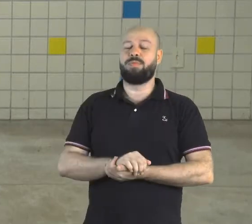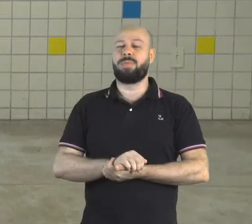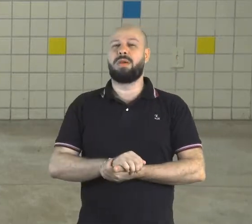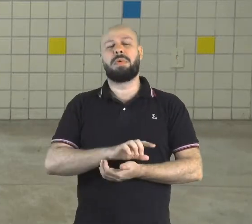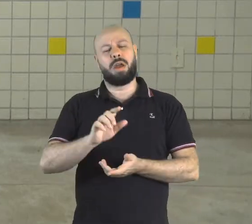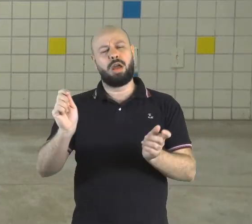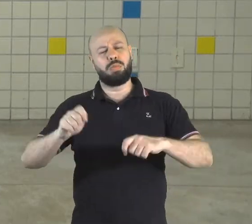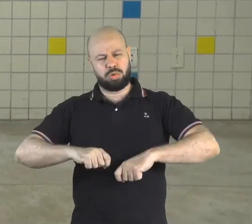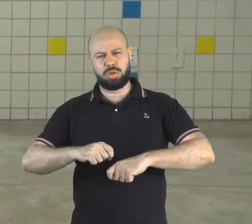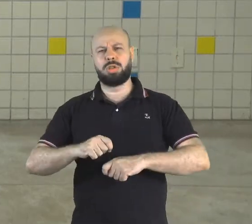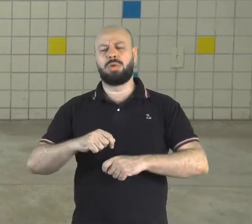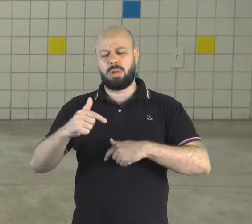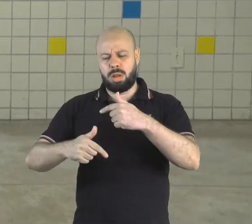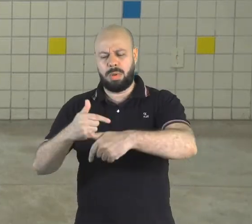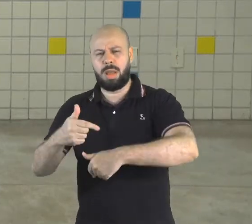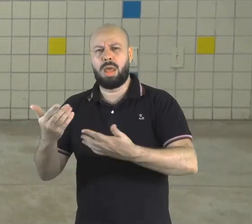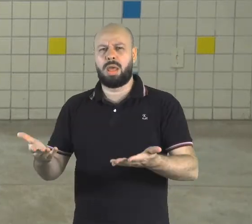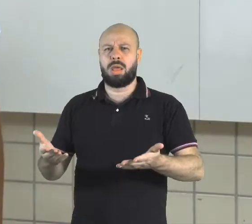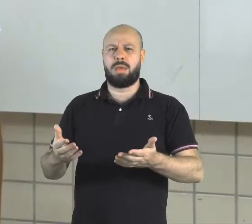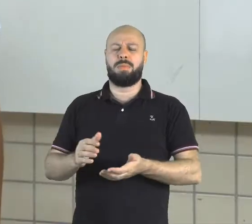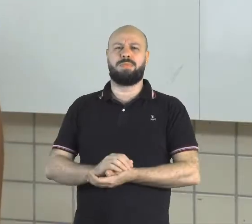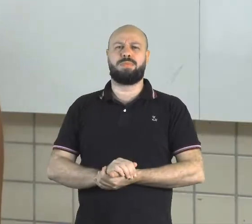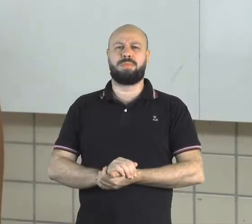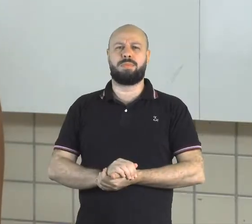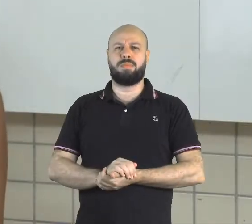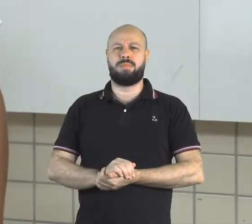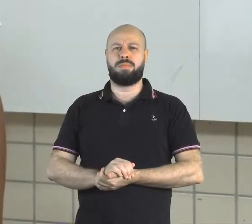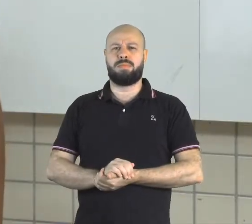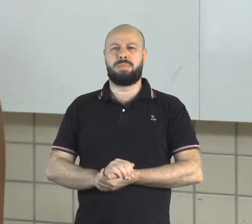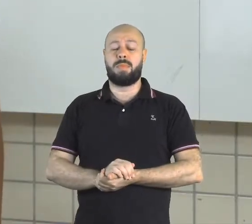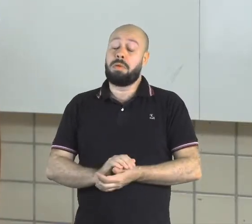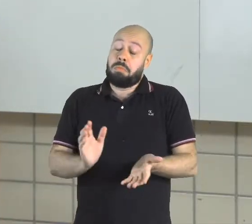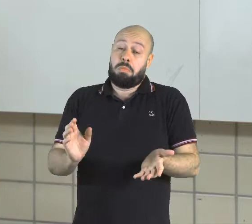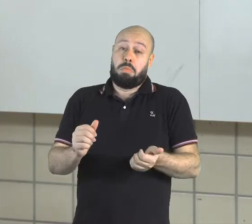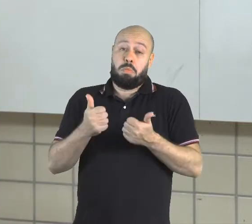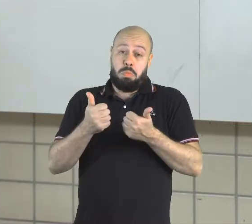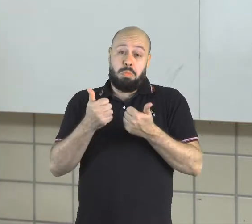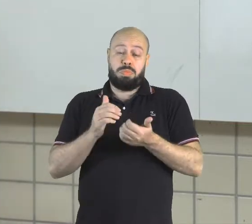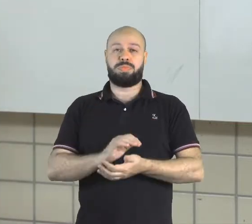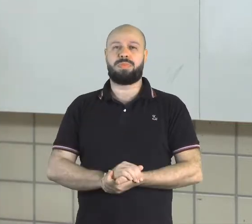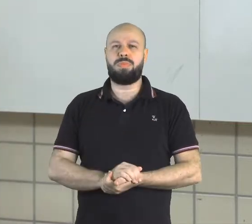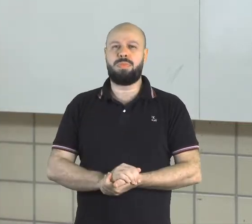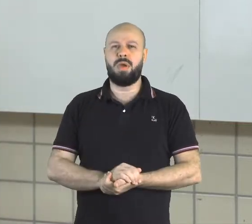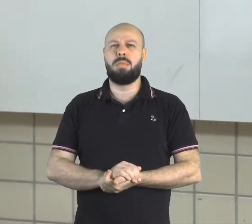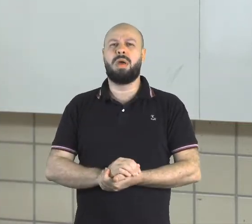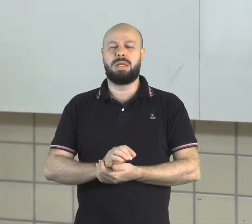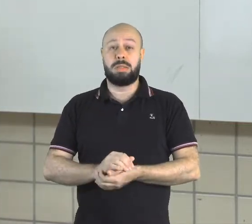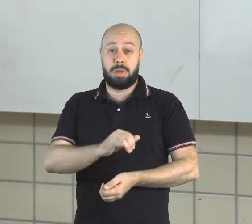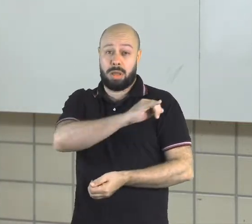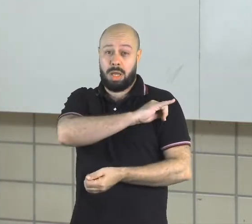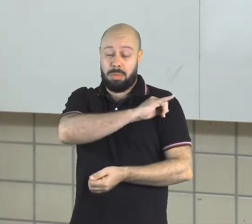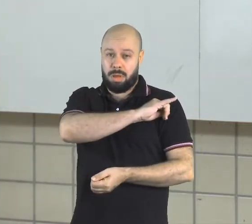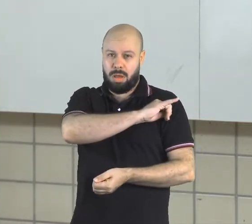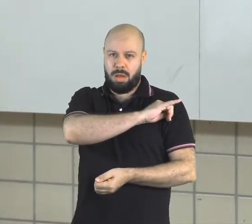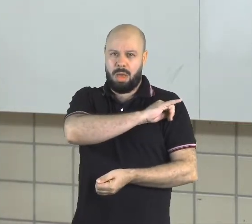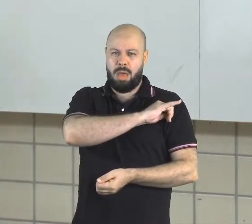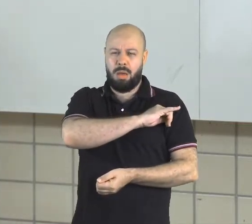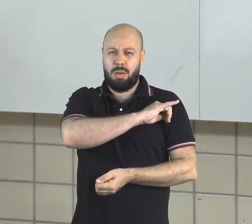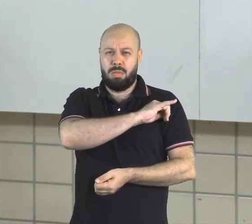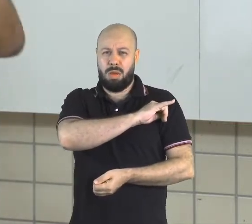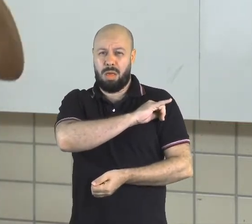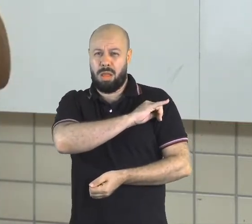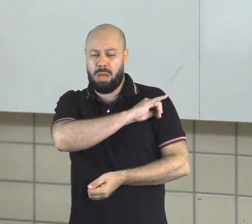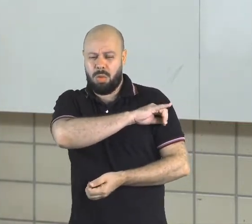todos esses investimentos. Mas funcionou. A ideia de transferir a capital do Brasil, lá do Rio de Janeiro,